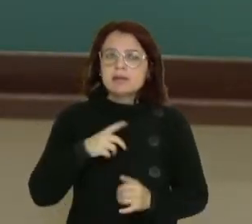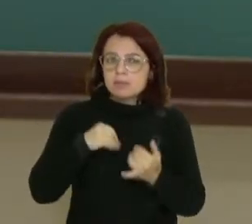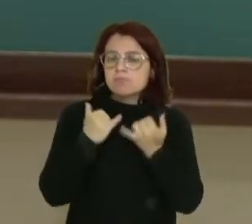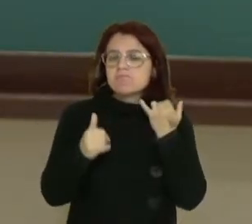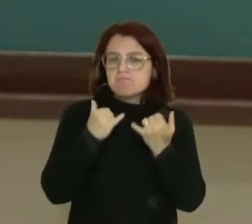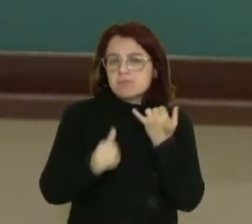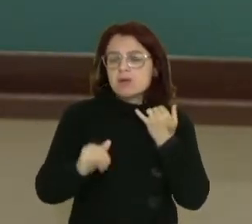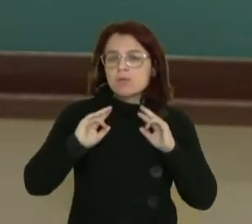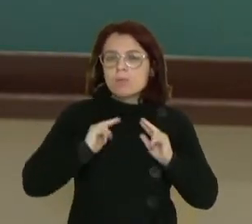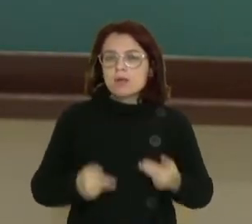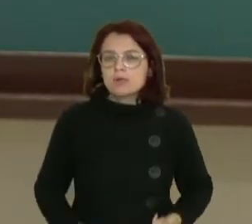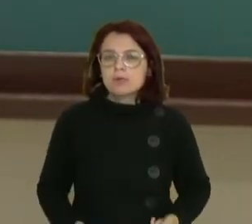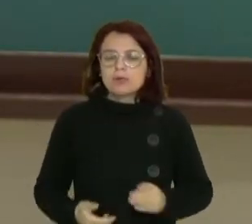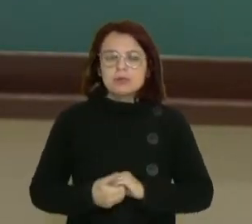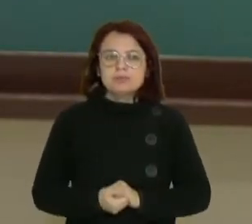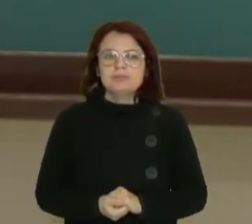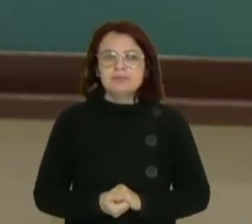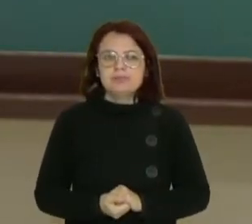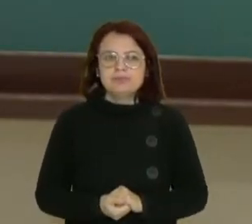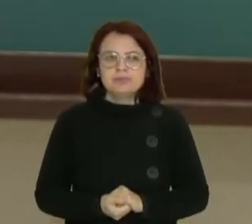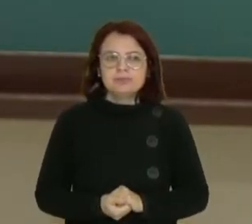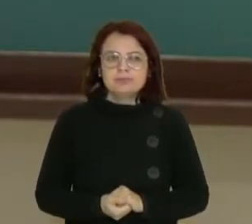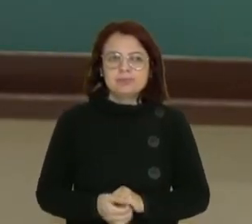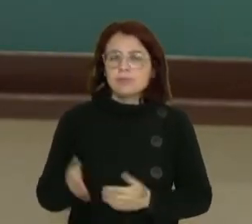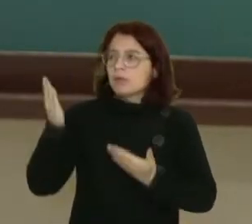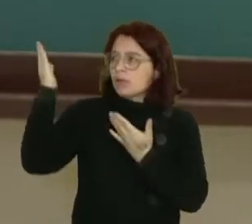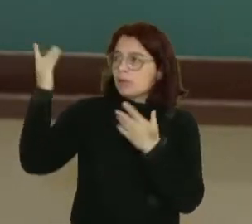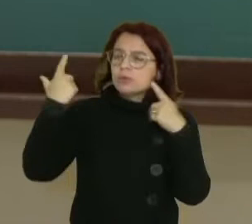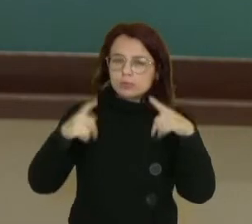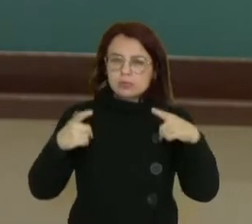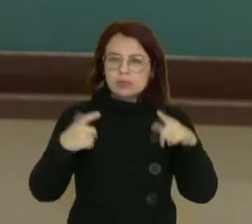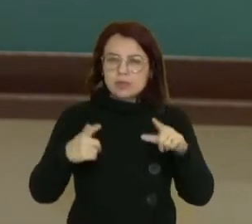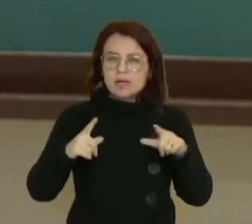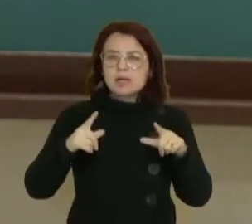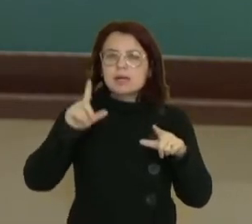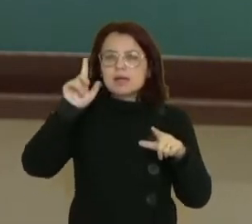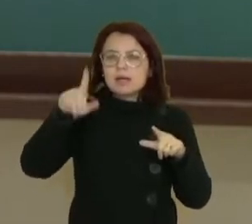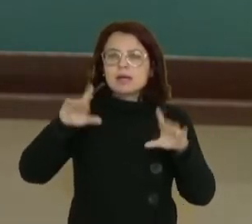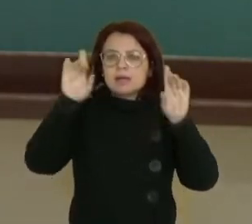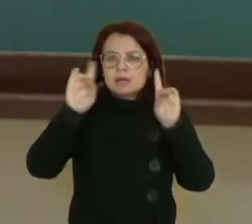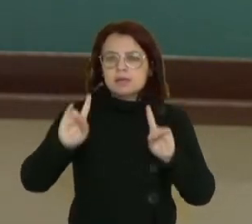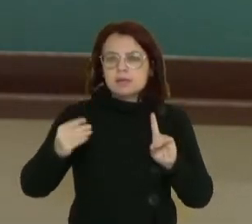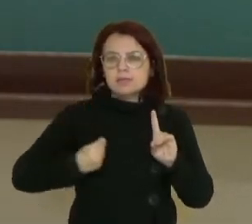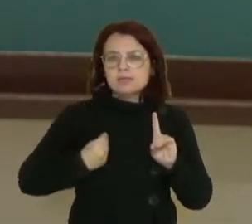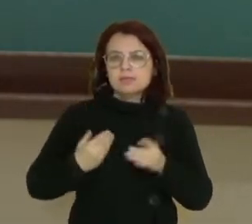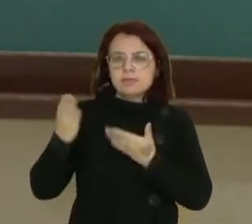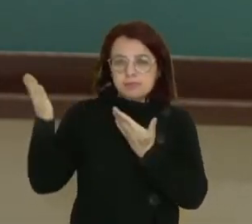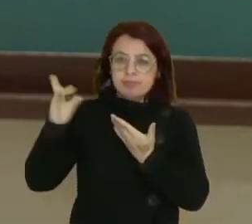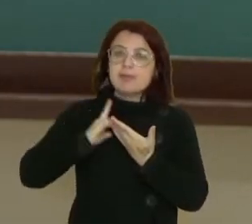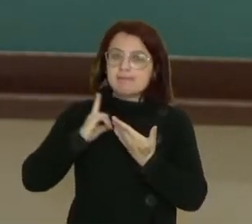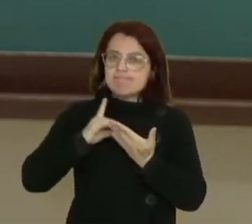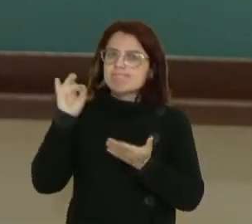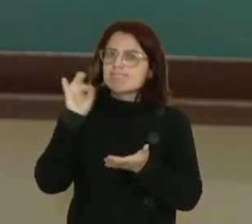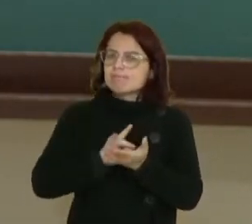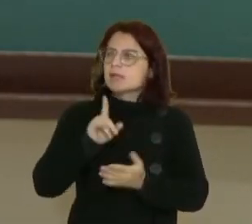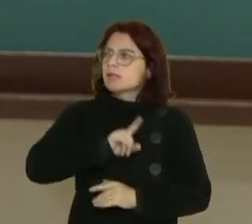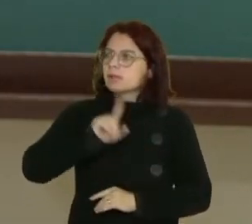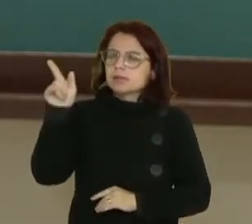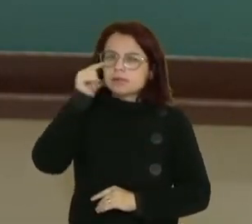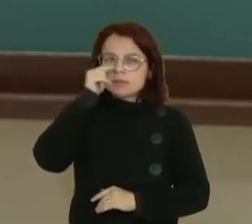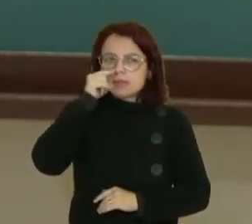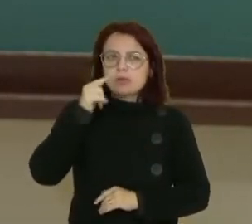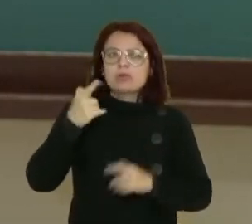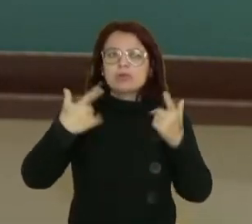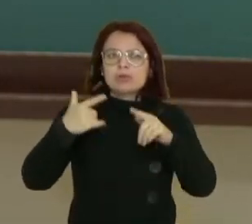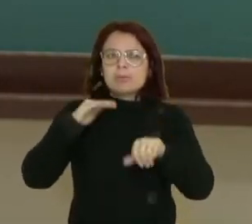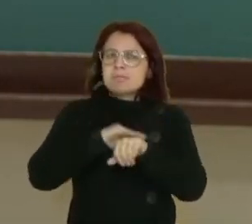humanos. O Monte Olimpo era o lugar onde os deuses habitavam. Existe, de fato, o Monte Olimpo lá na Grécia, o lugar mais alto da